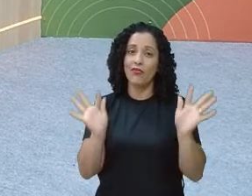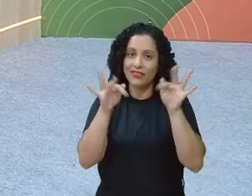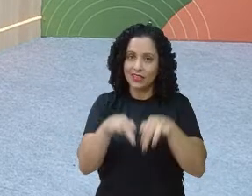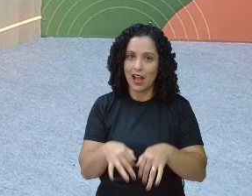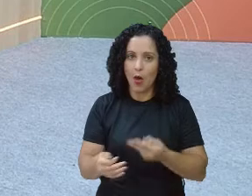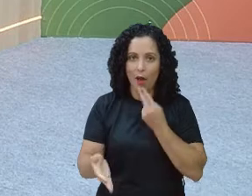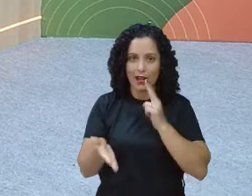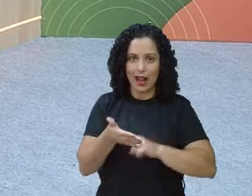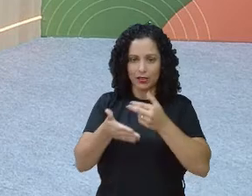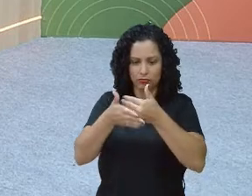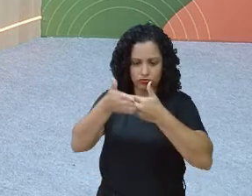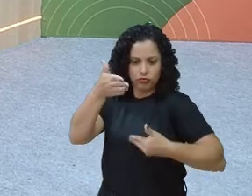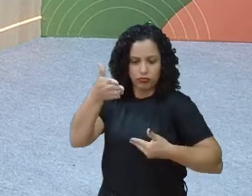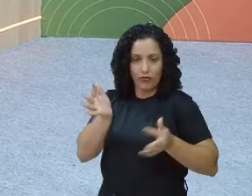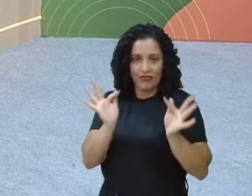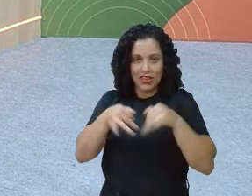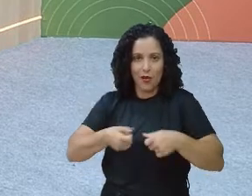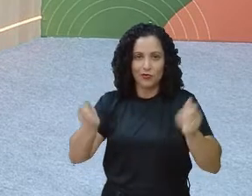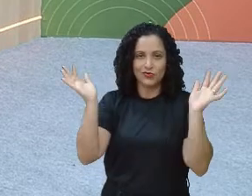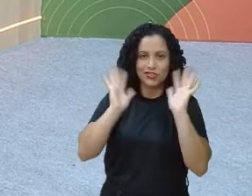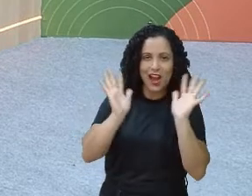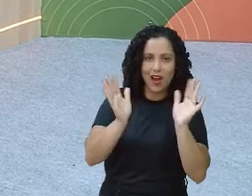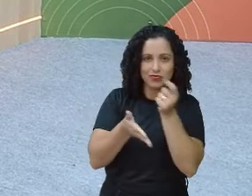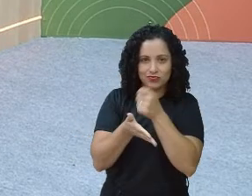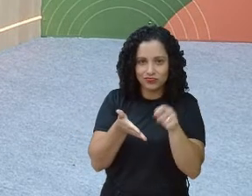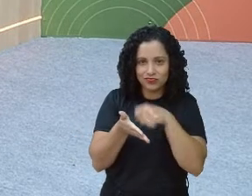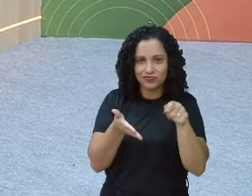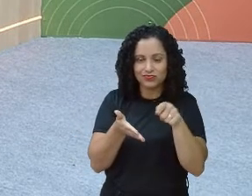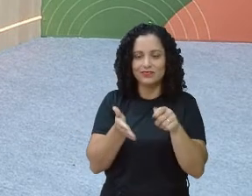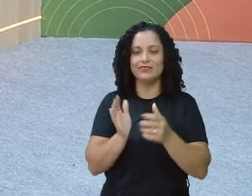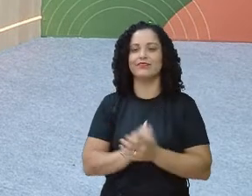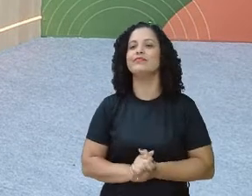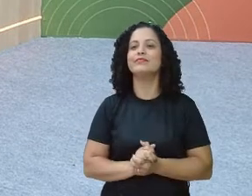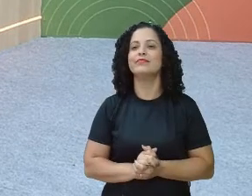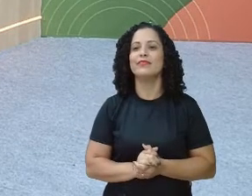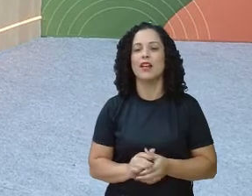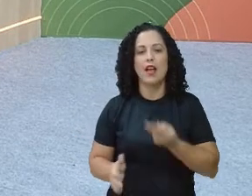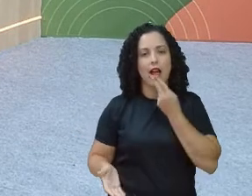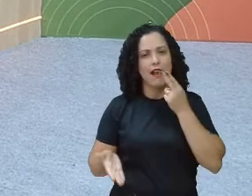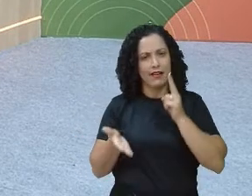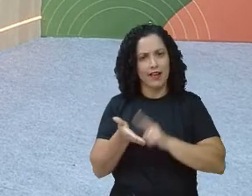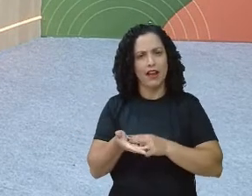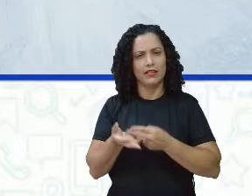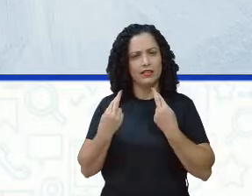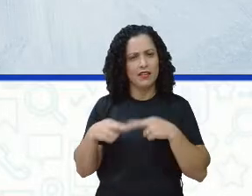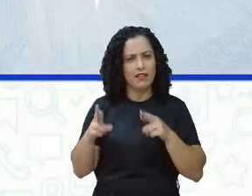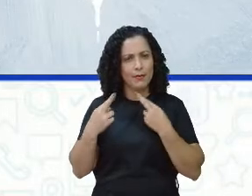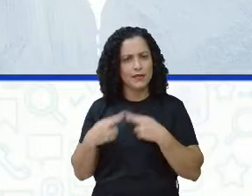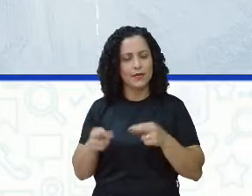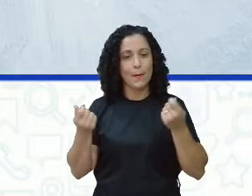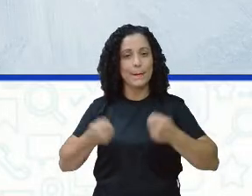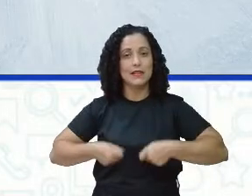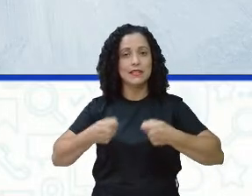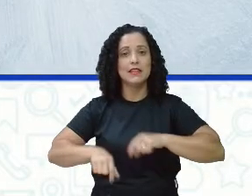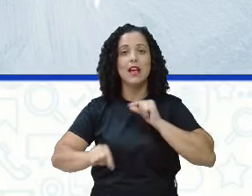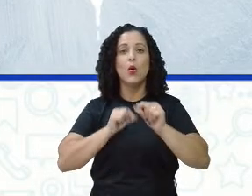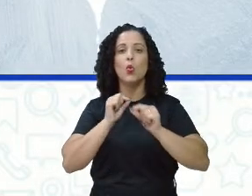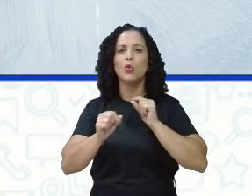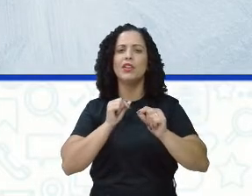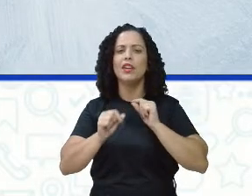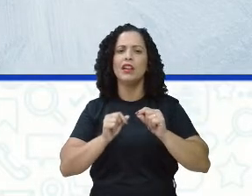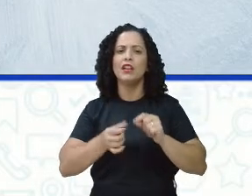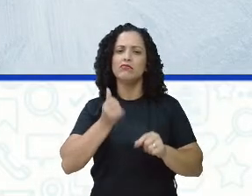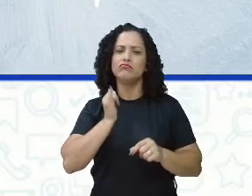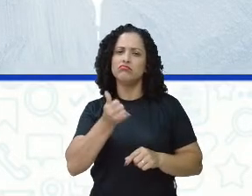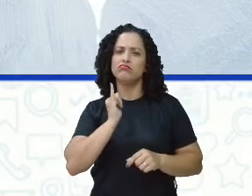dá tchau. Massa, né? Vamos continuar. A carta de reclamação precisa ser argumentativa,